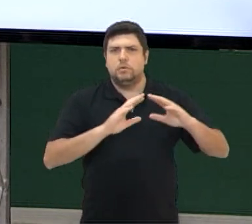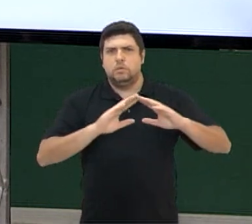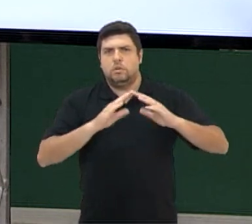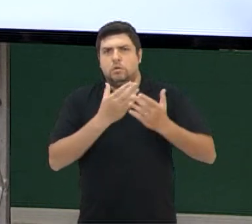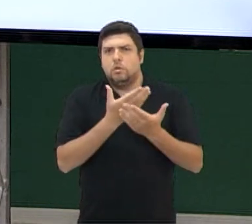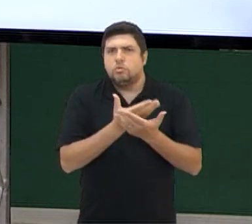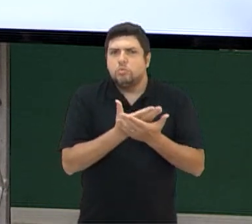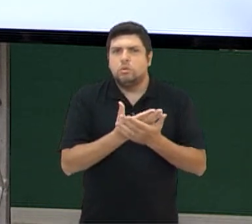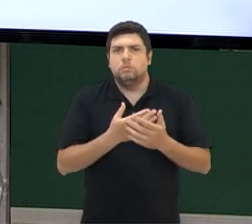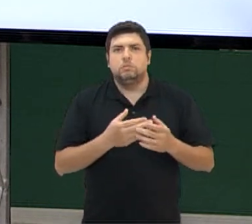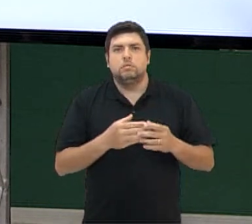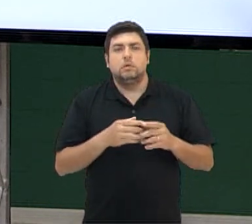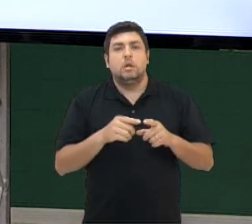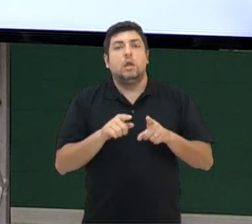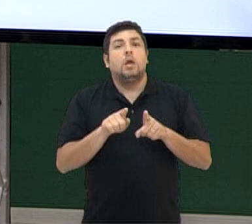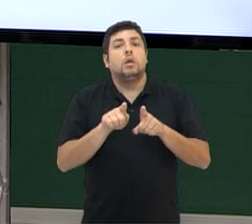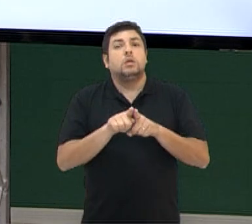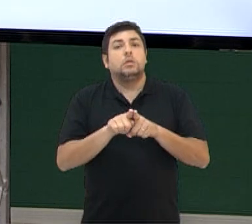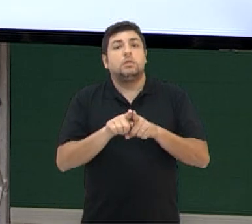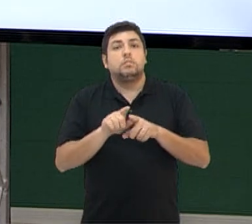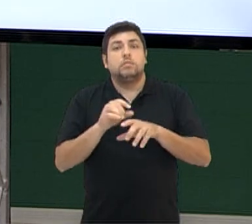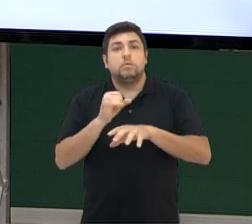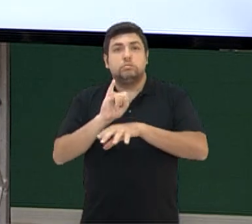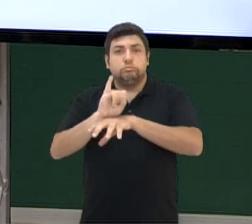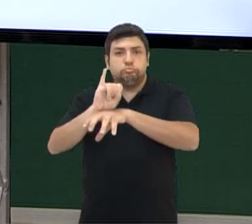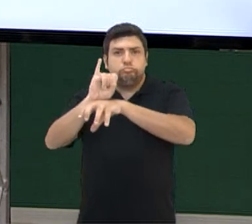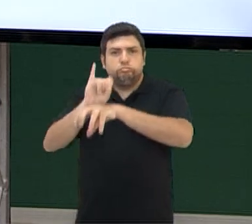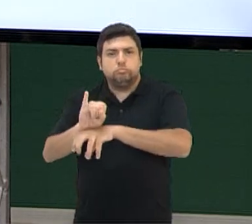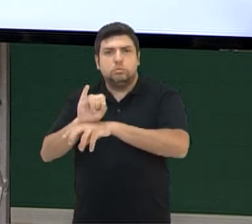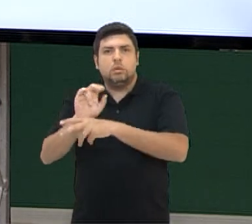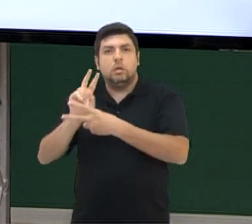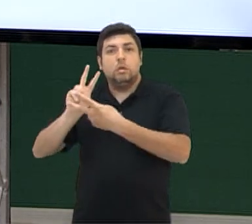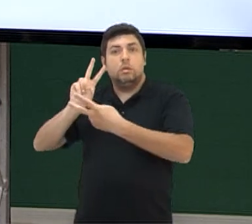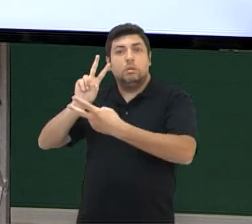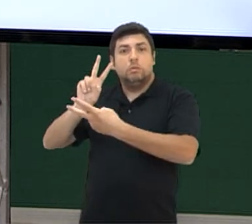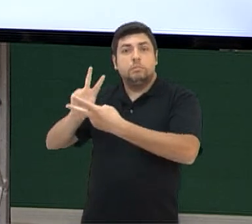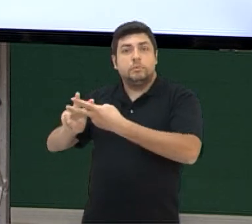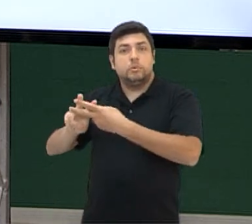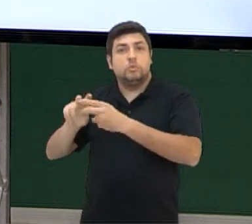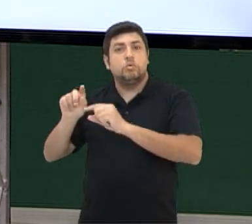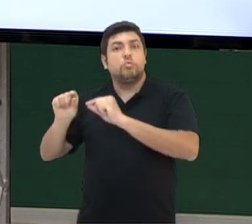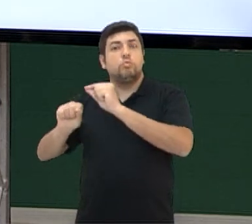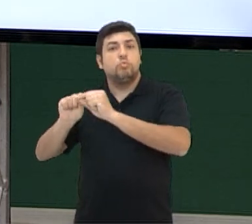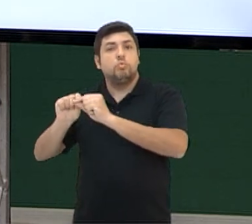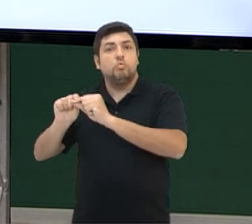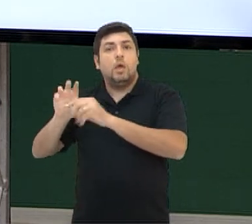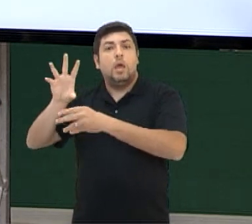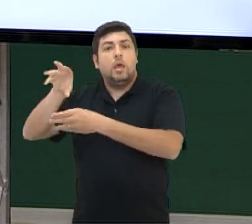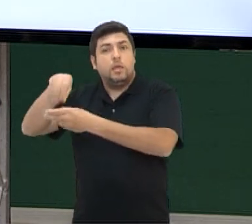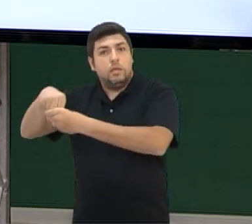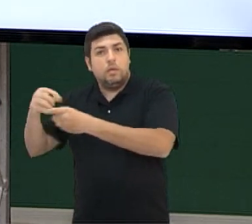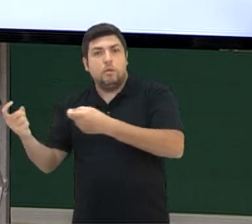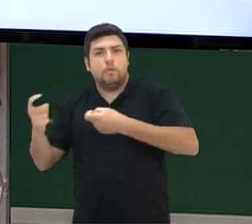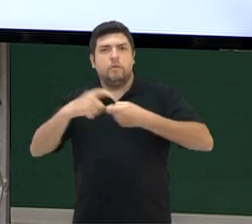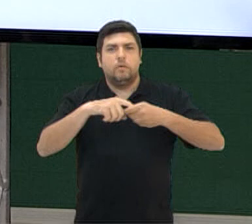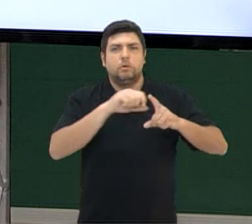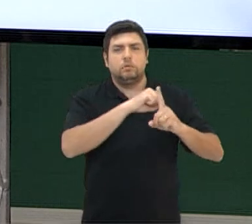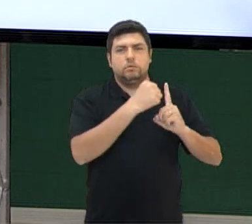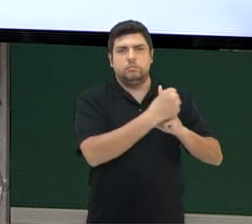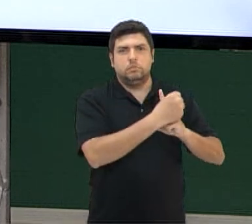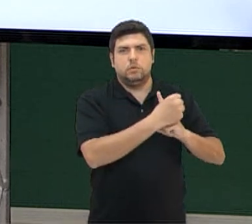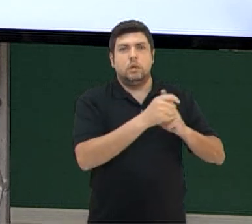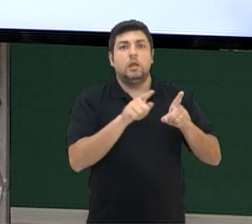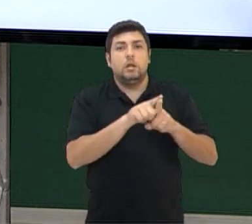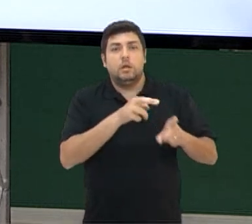os presídios, né? Instituições de reinserção. Né? E estamos vendo agora vimos instituições religiosas e vendo agora as